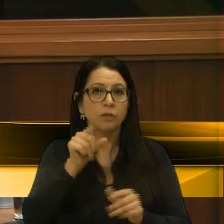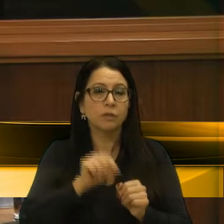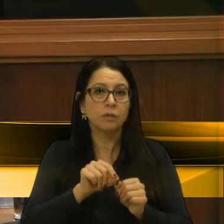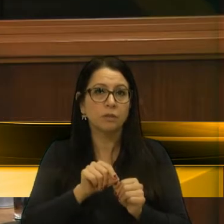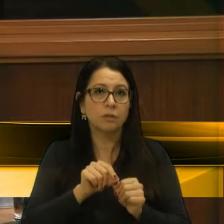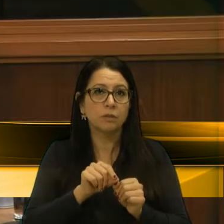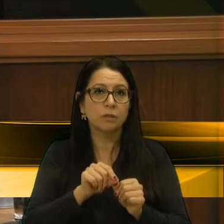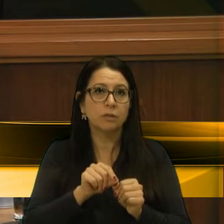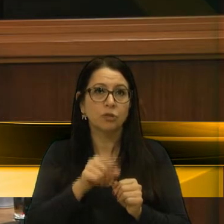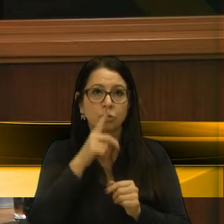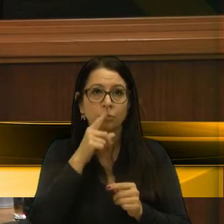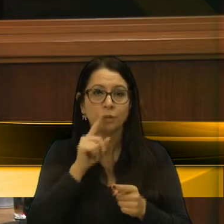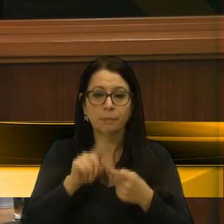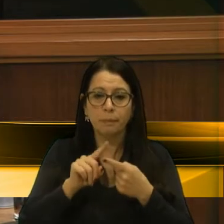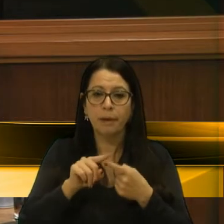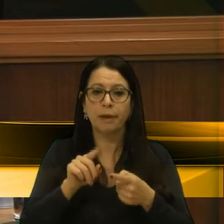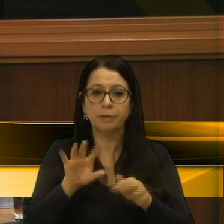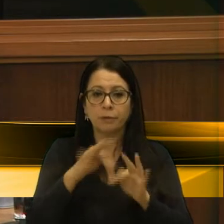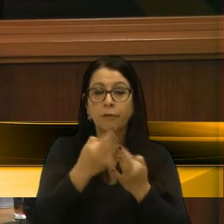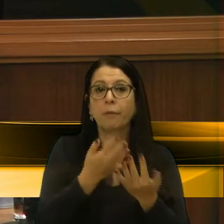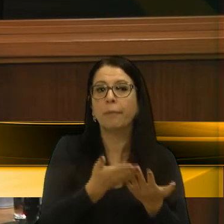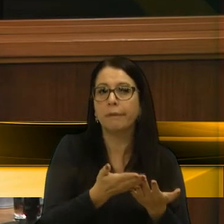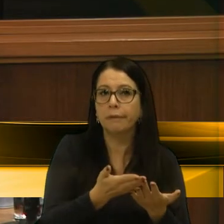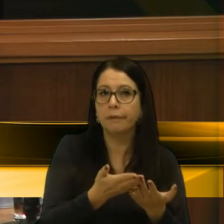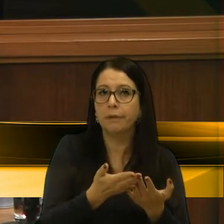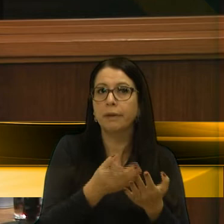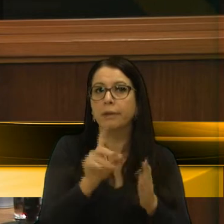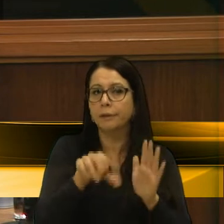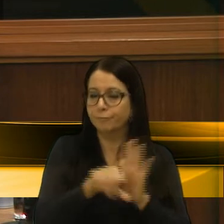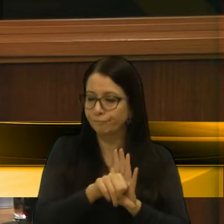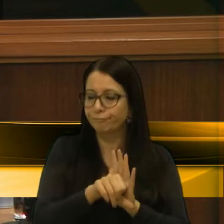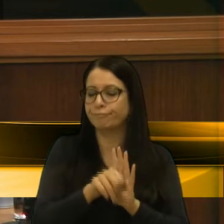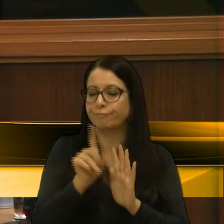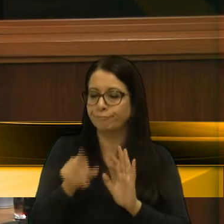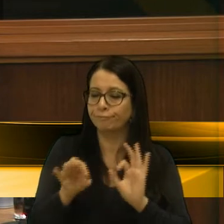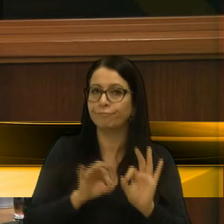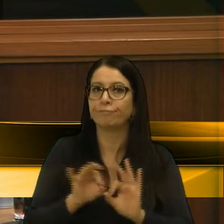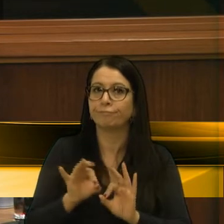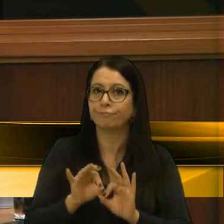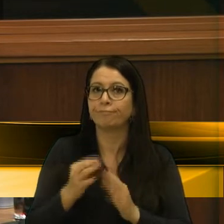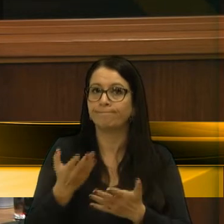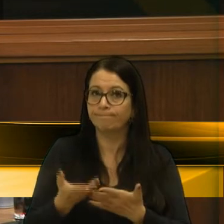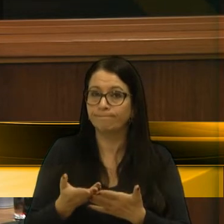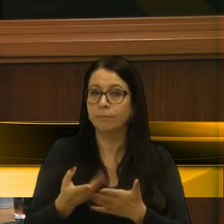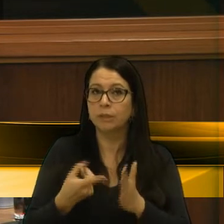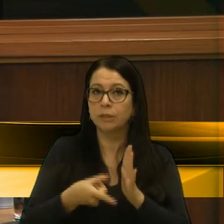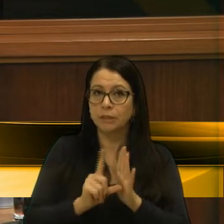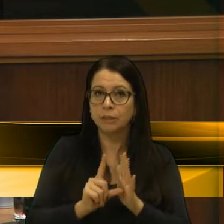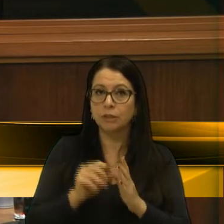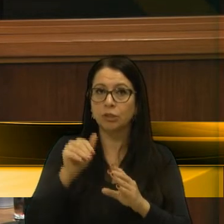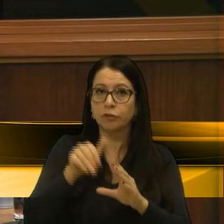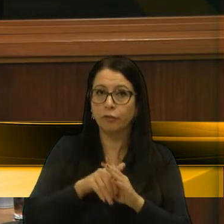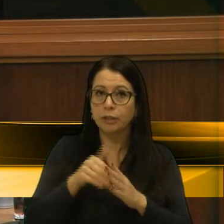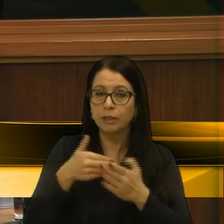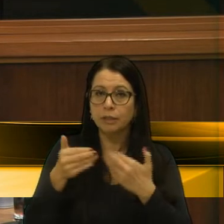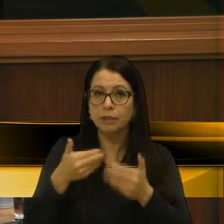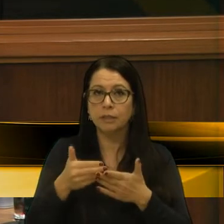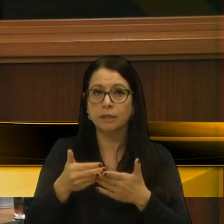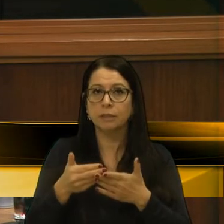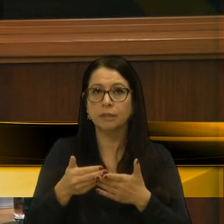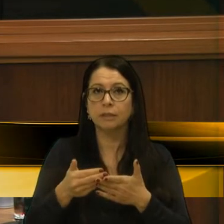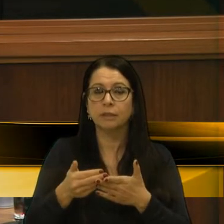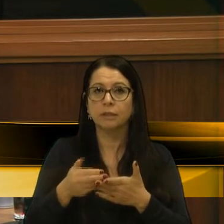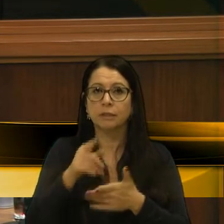recebe ameaça quanto à sua família? O crime é organizado. Então, antes de qualquer votação, eles